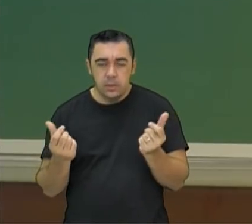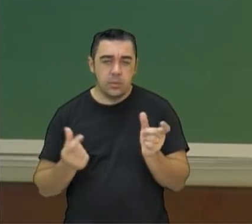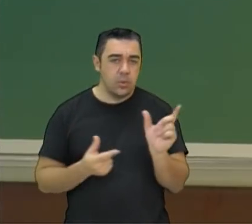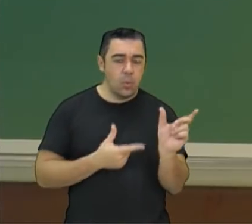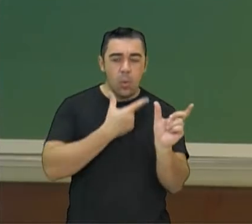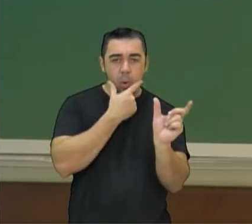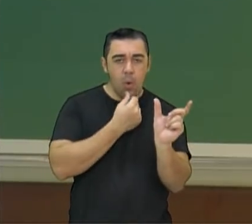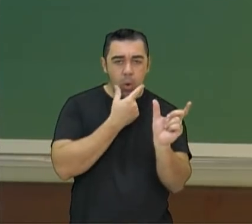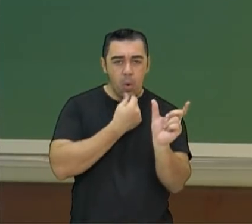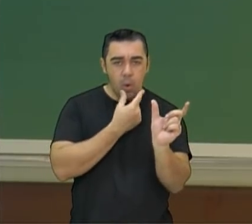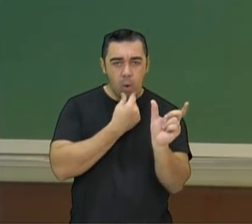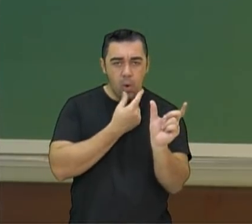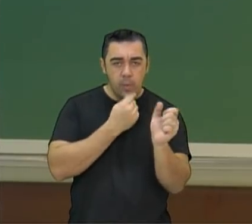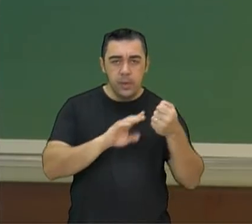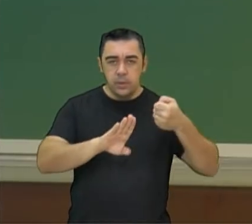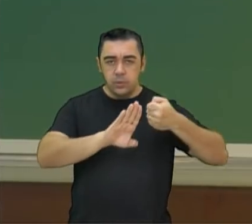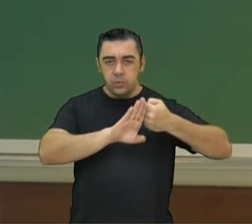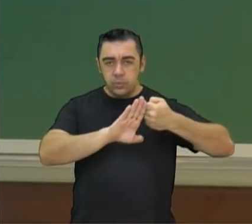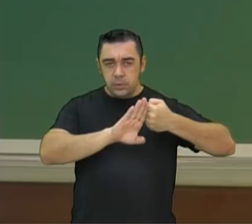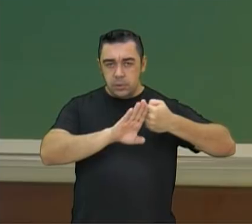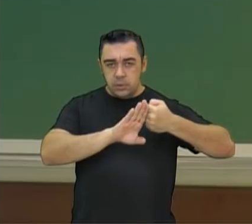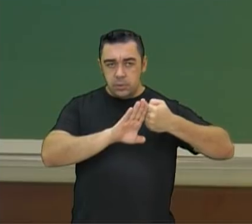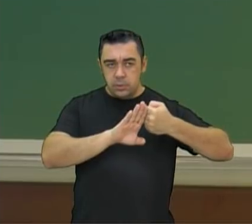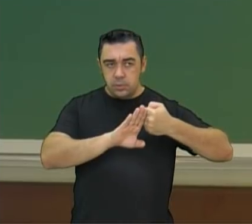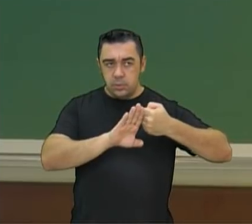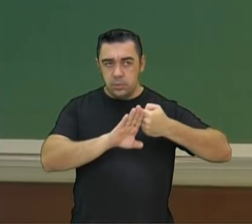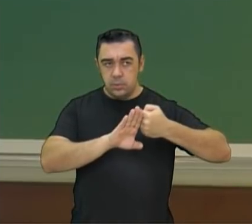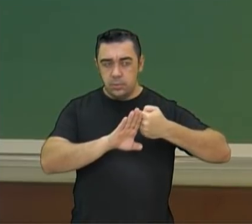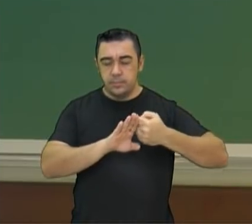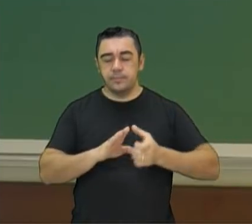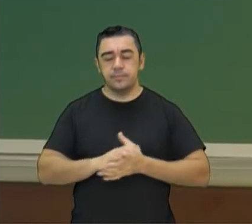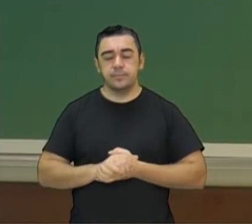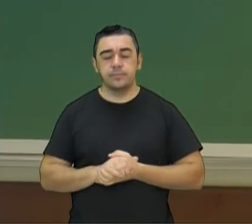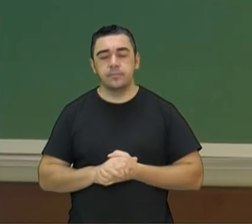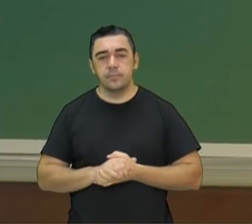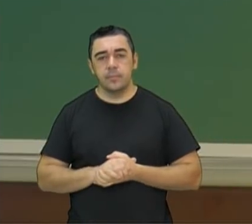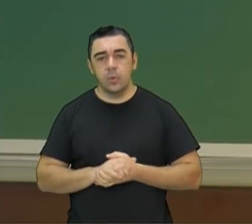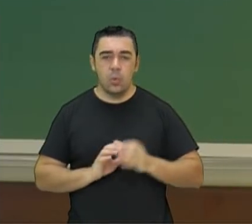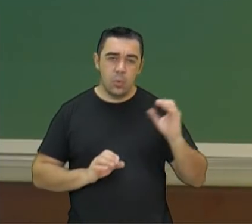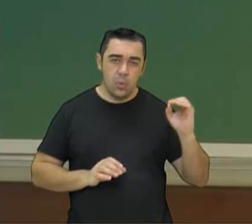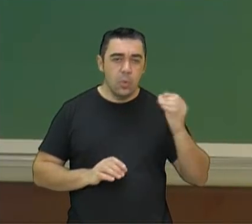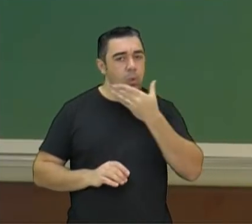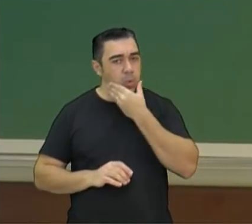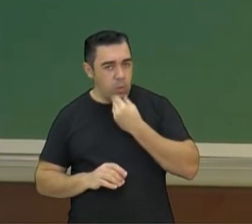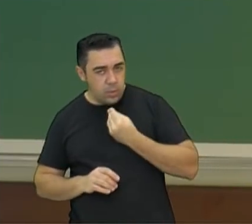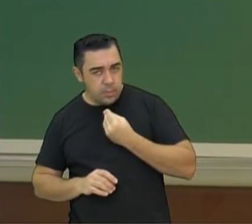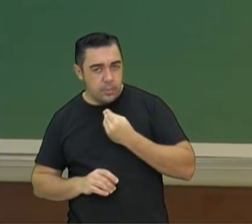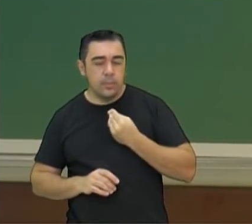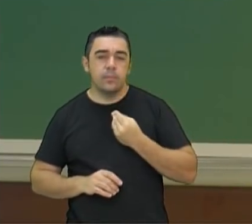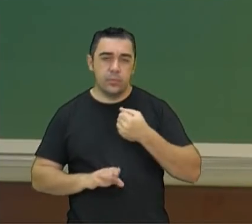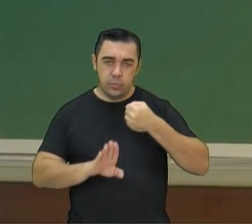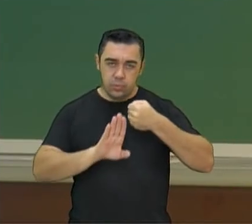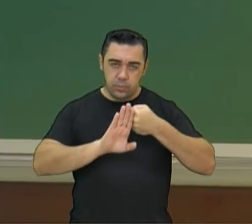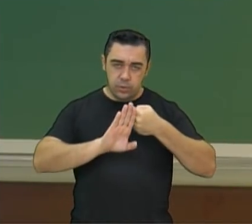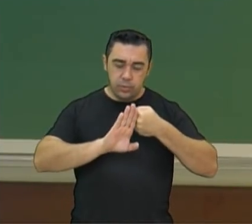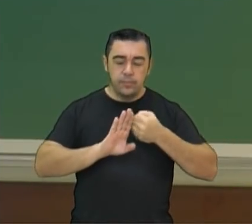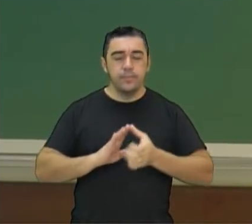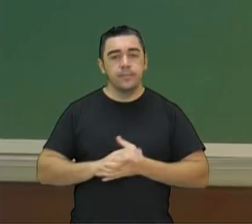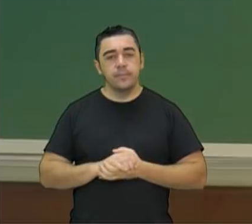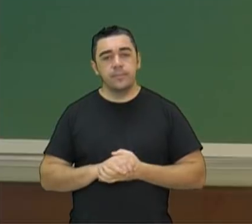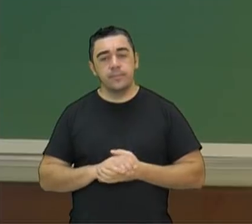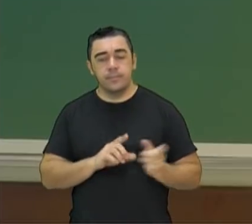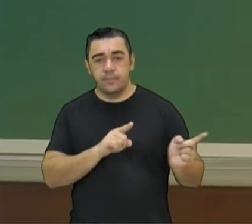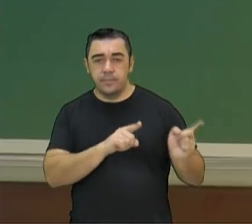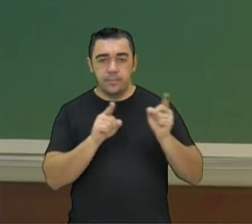né? Pensem assim, a gente tem que sempre mentalizar, eu coloco o na frente de homem. Então, o homem, logo, homem é um substantivo. E